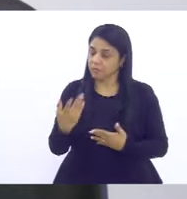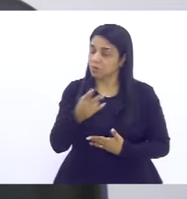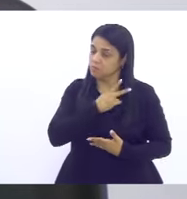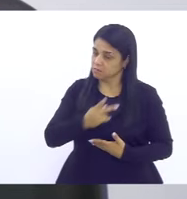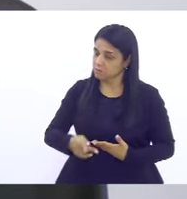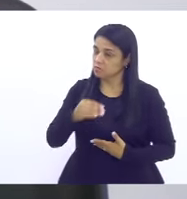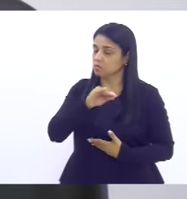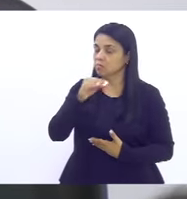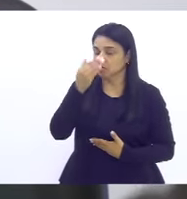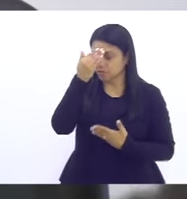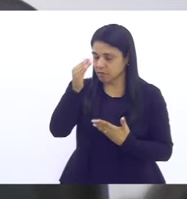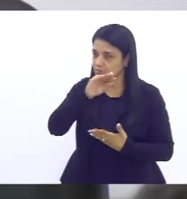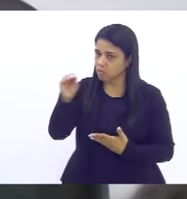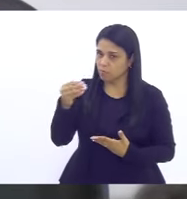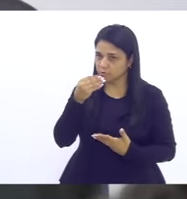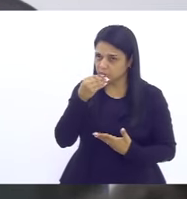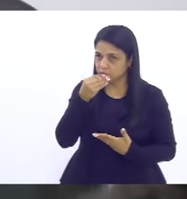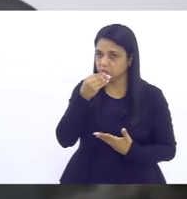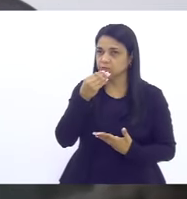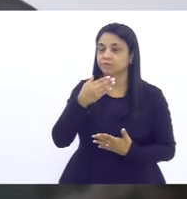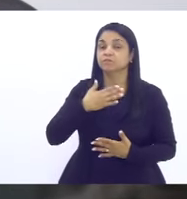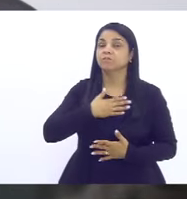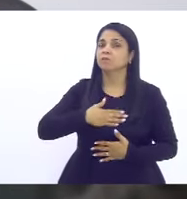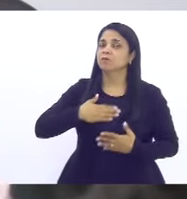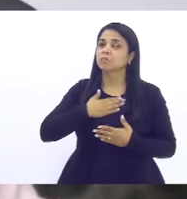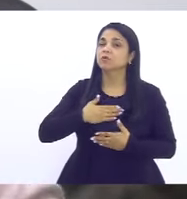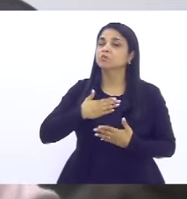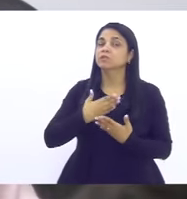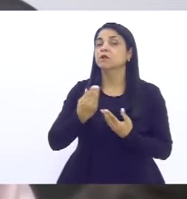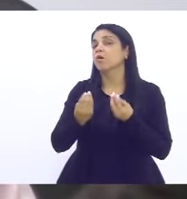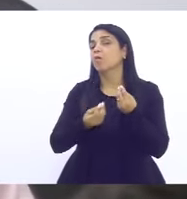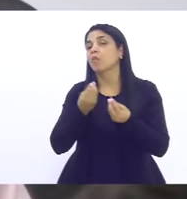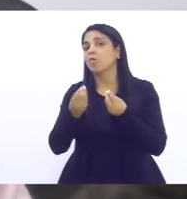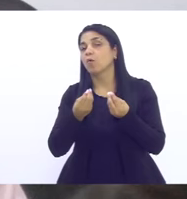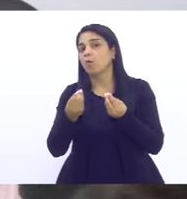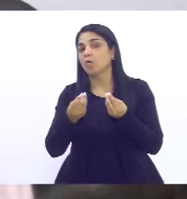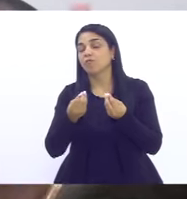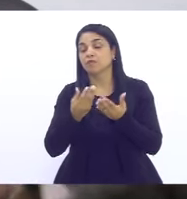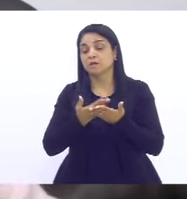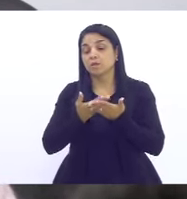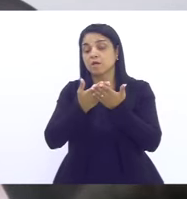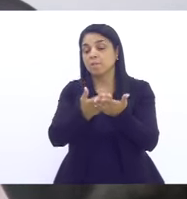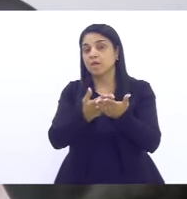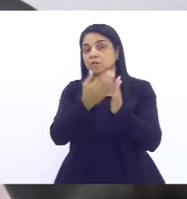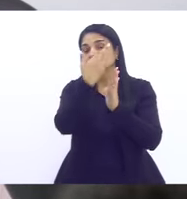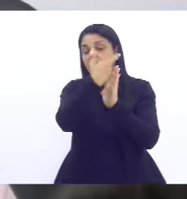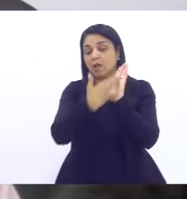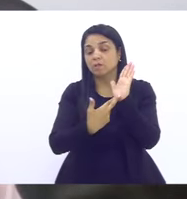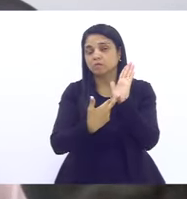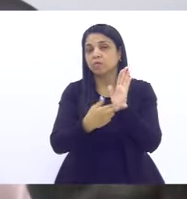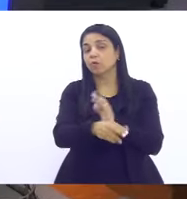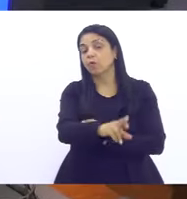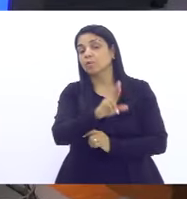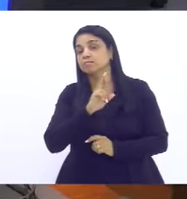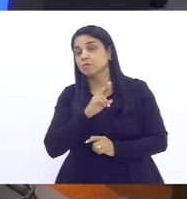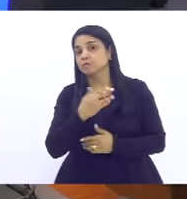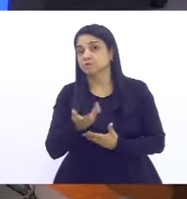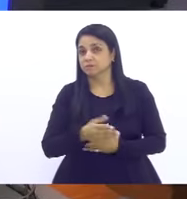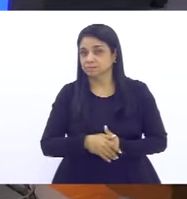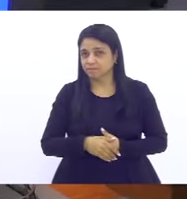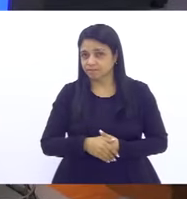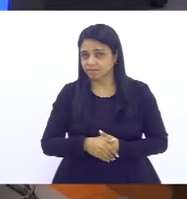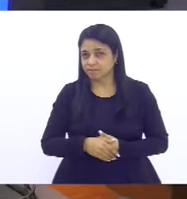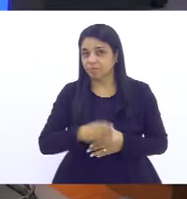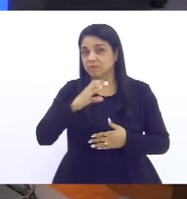pela oportunidade. E gostaria de saber, né, como é que foi encaminhado, que respostas vocês deram para esse relatório